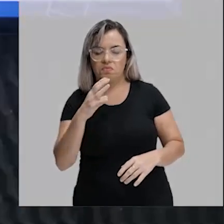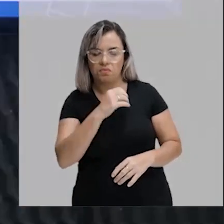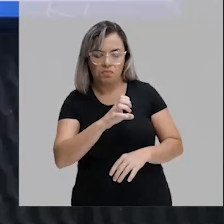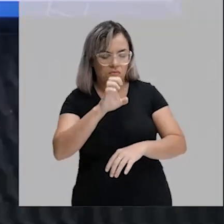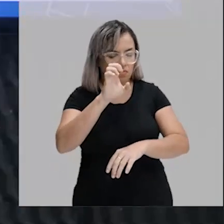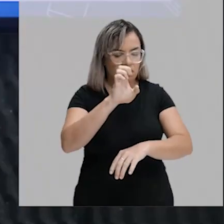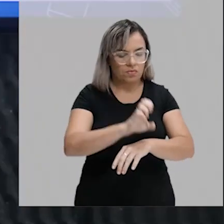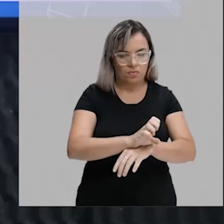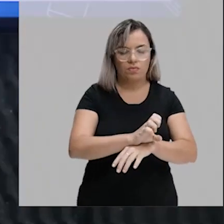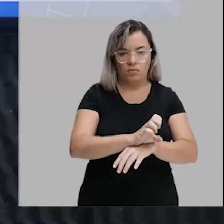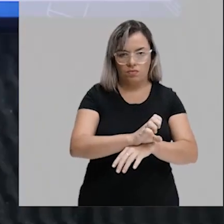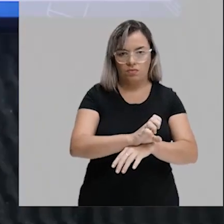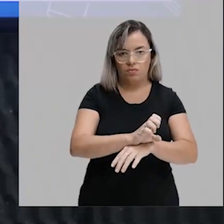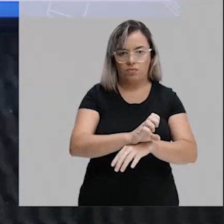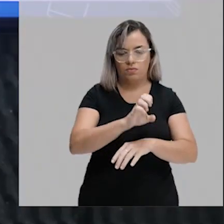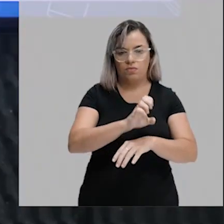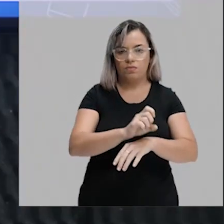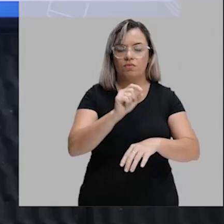estado se formou,